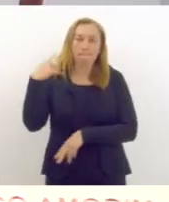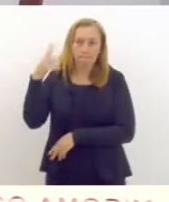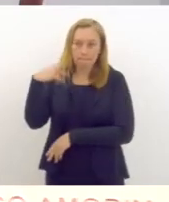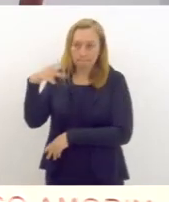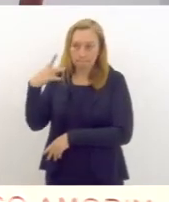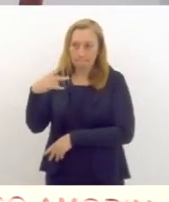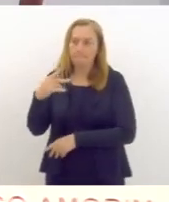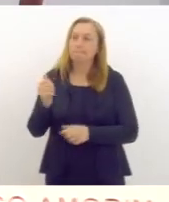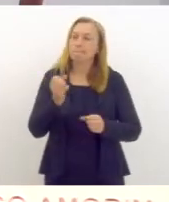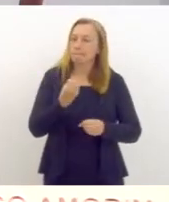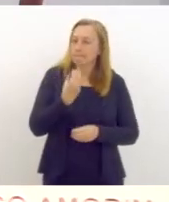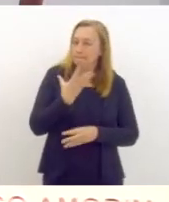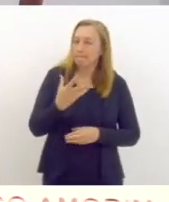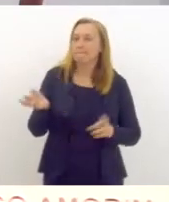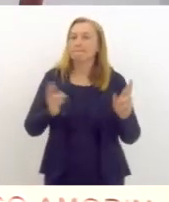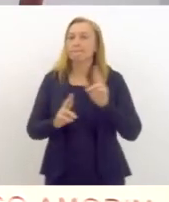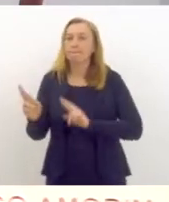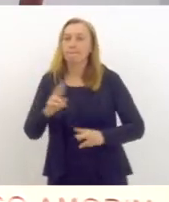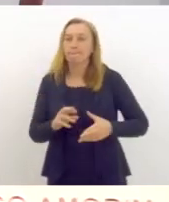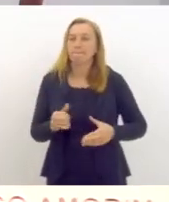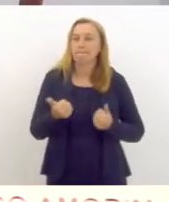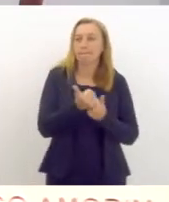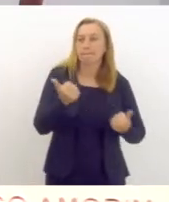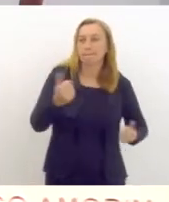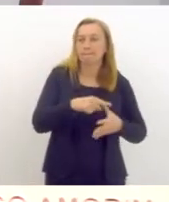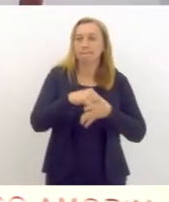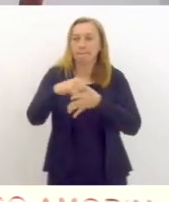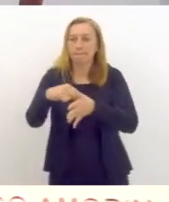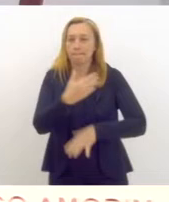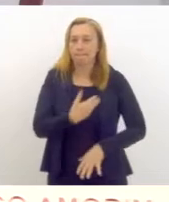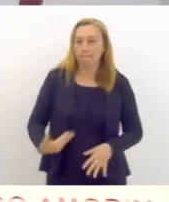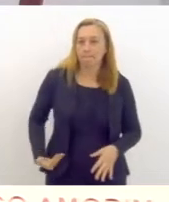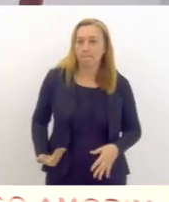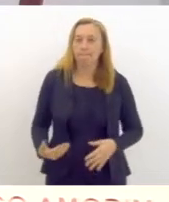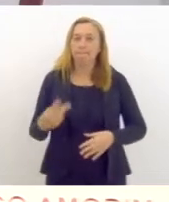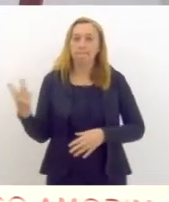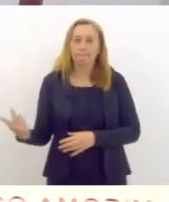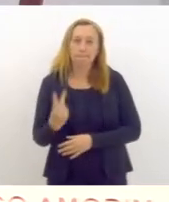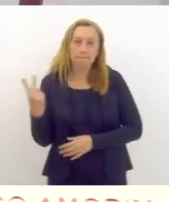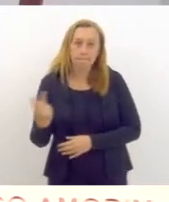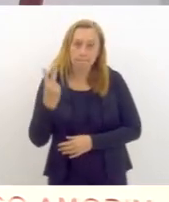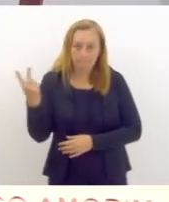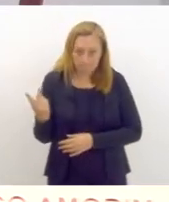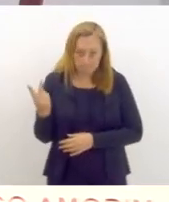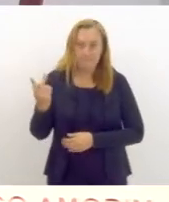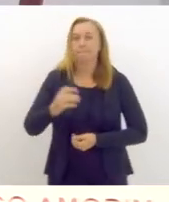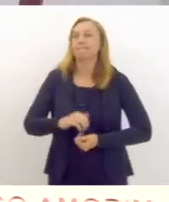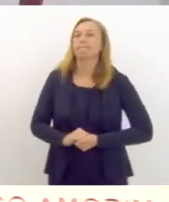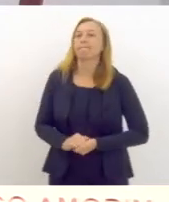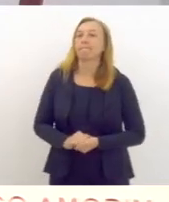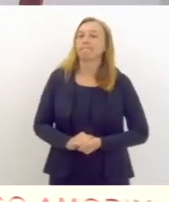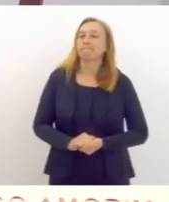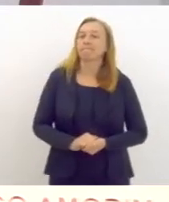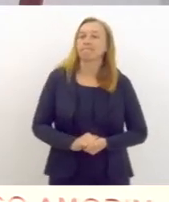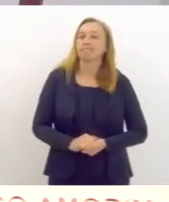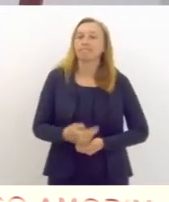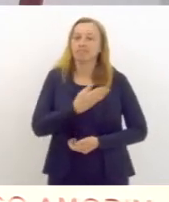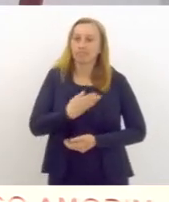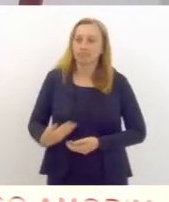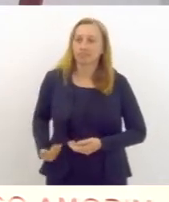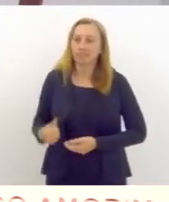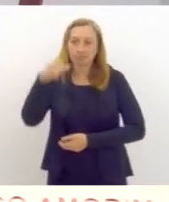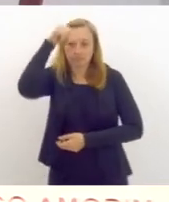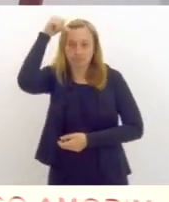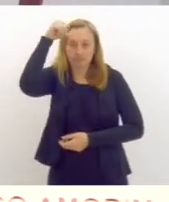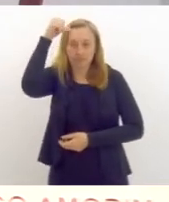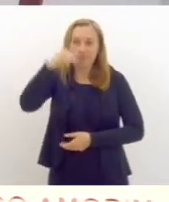tenha a boa relação seja vice líder de governo mas faço isso no papel de zelar pela pelo que o governador Cláudio